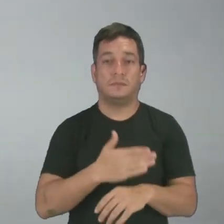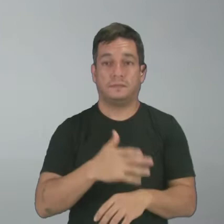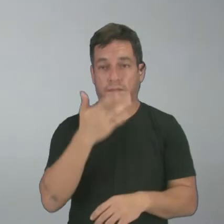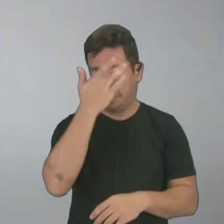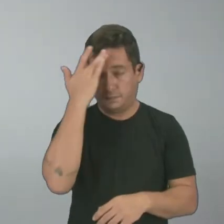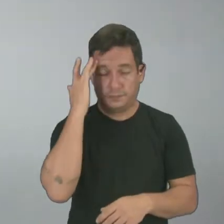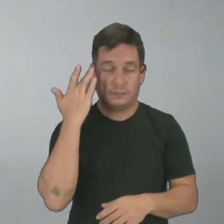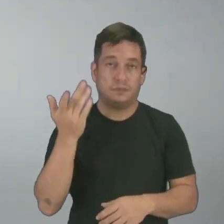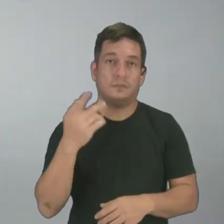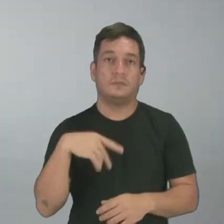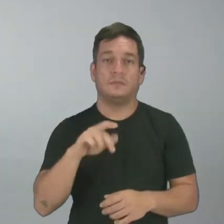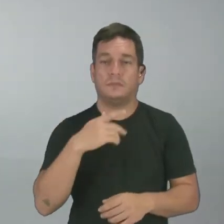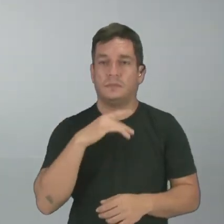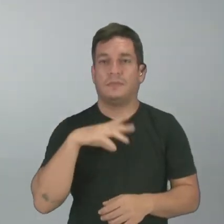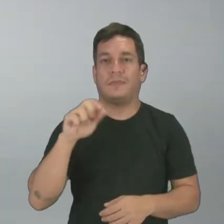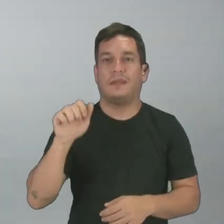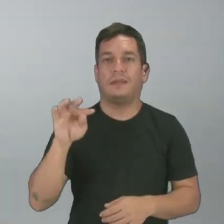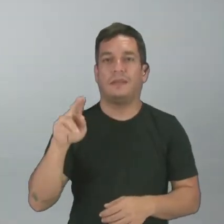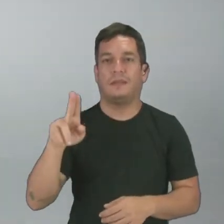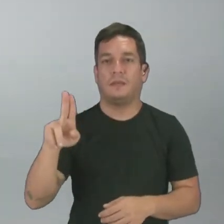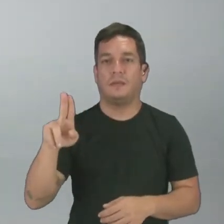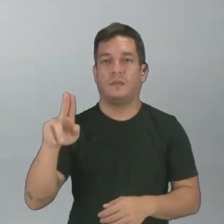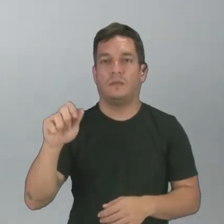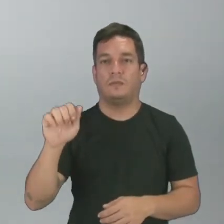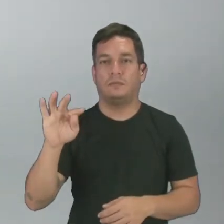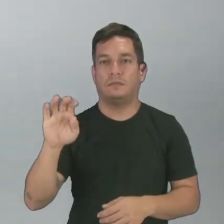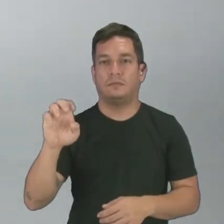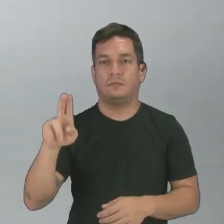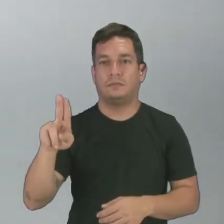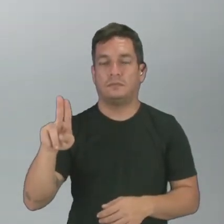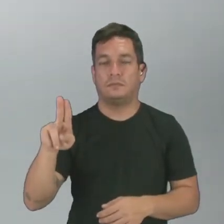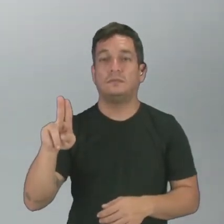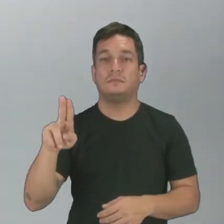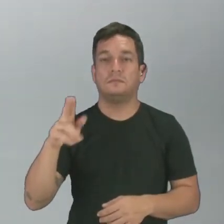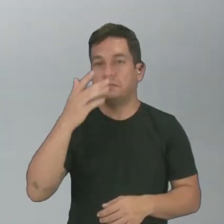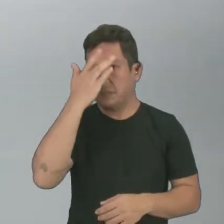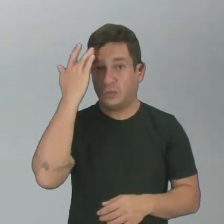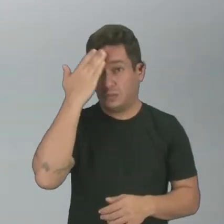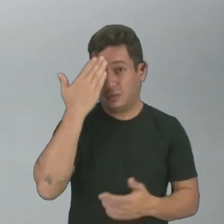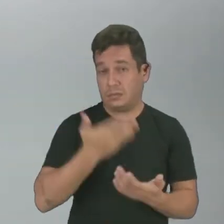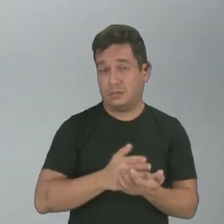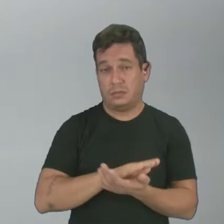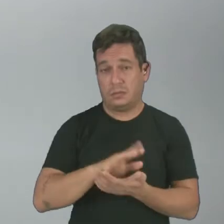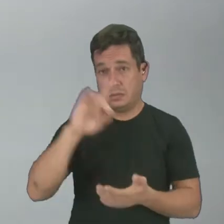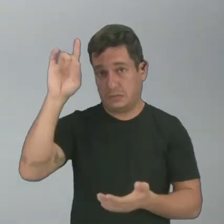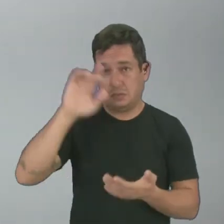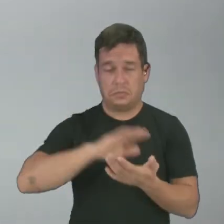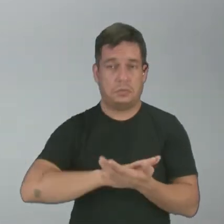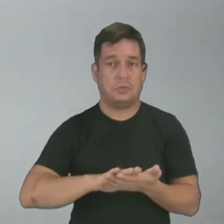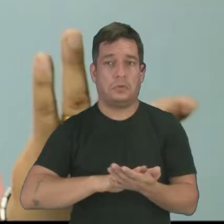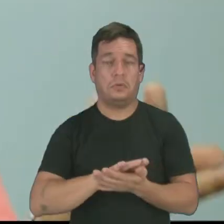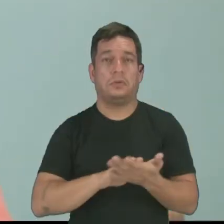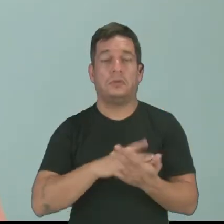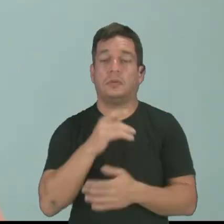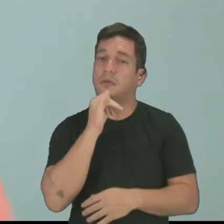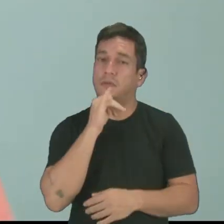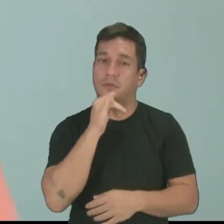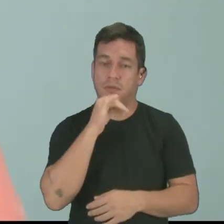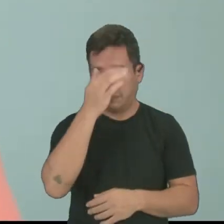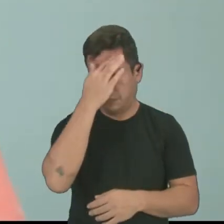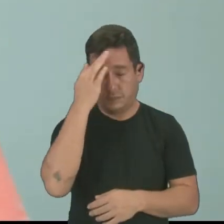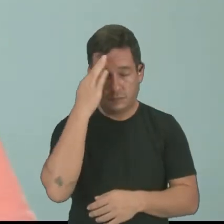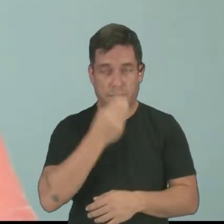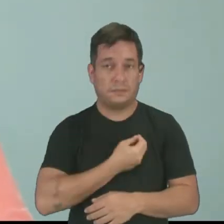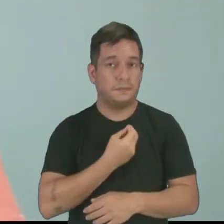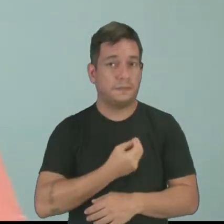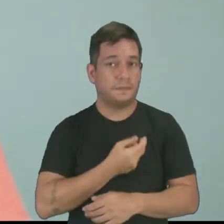pessoa. É o dito ateu, né? A pessoa que escolhe o ateísmo, é uma filosofia de vida, né? É um dos exemplos de filosofia